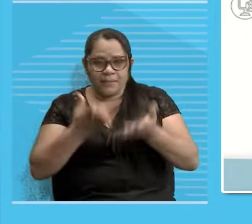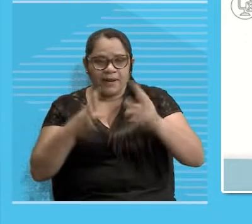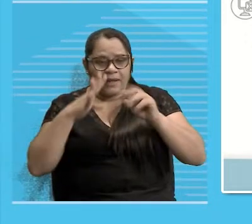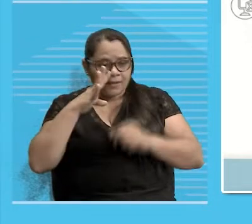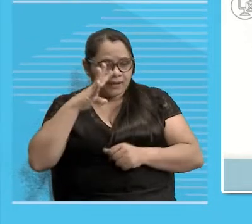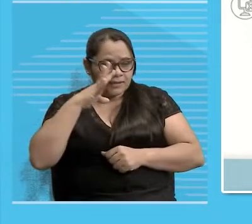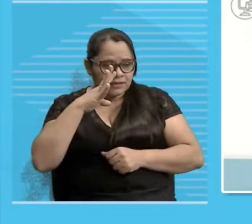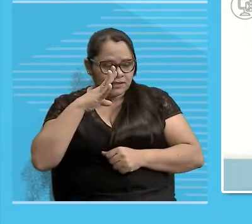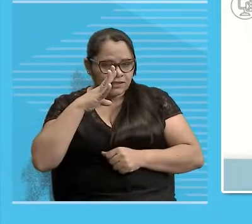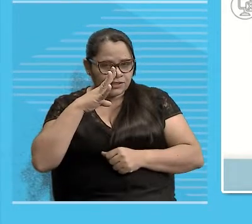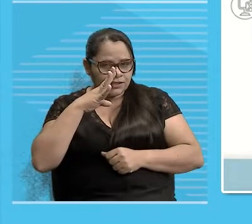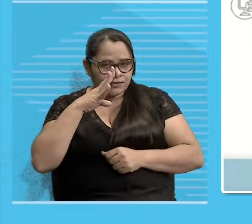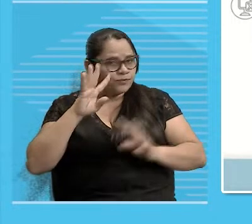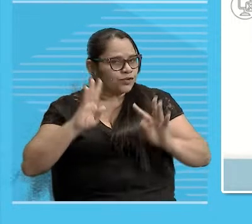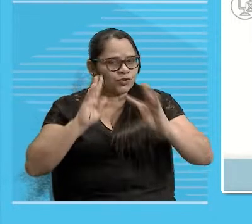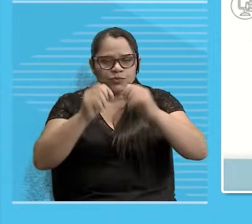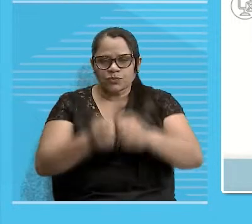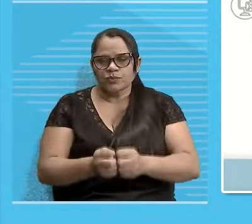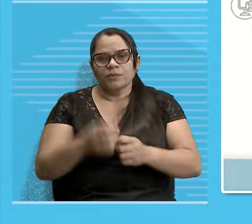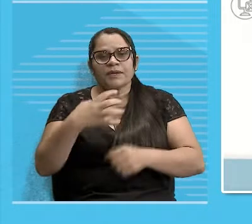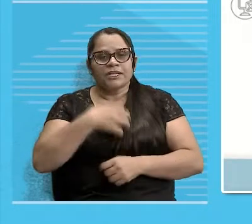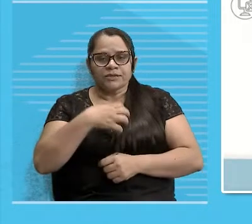não sentir,